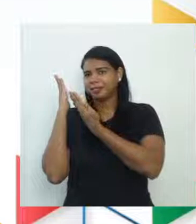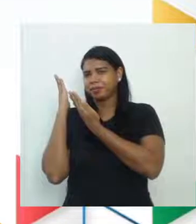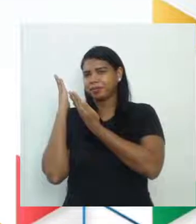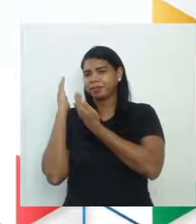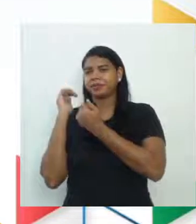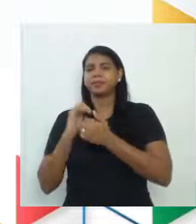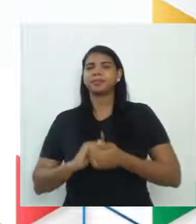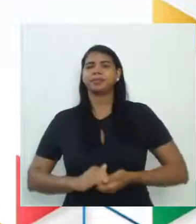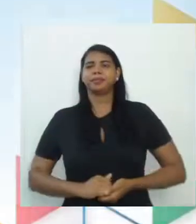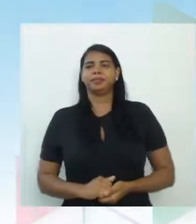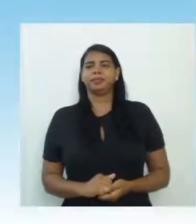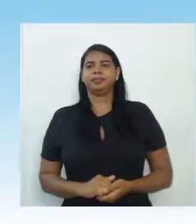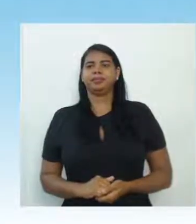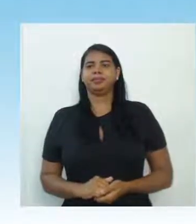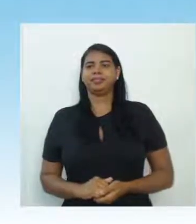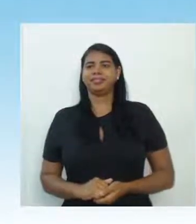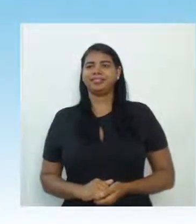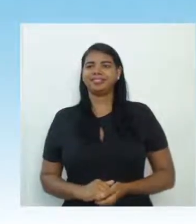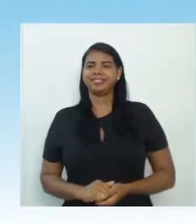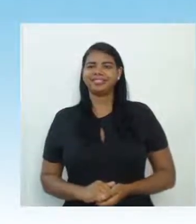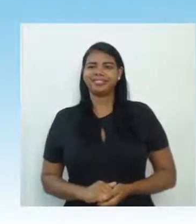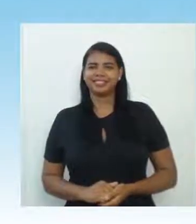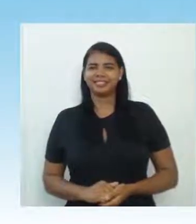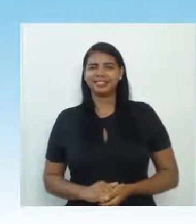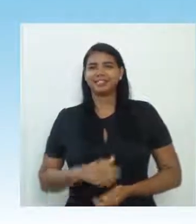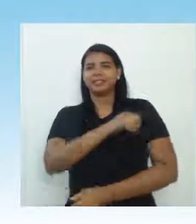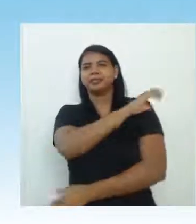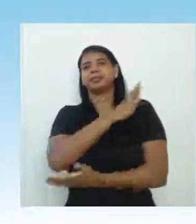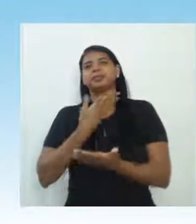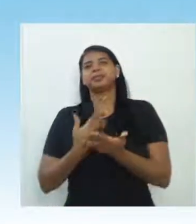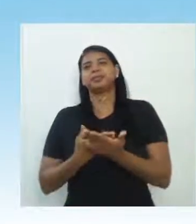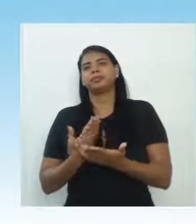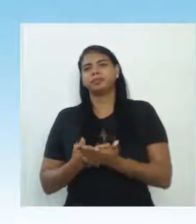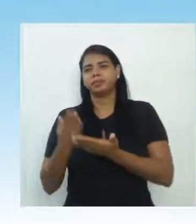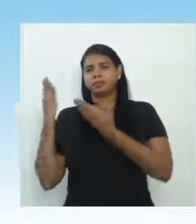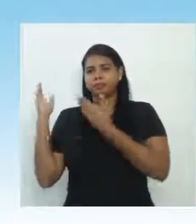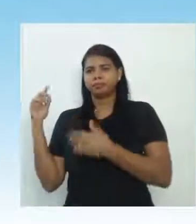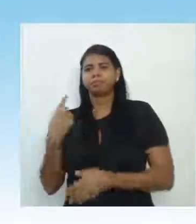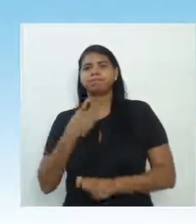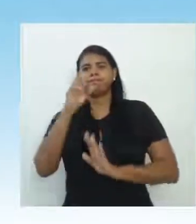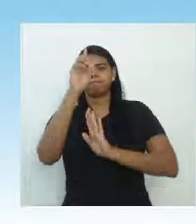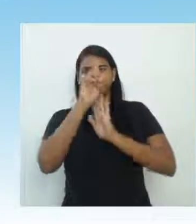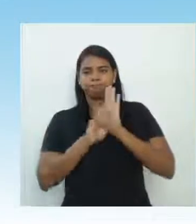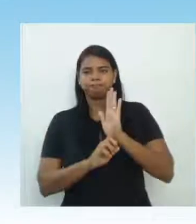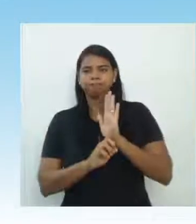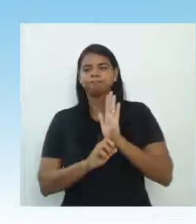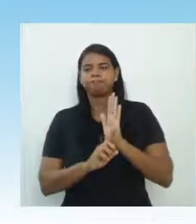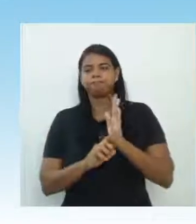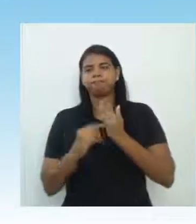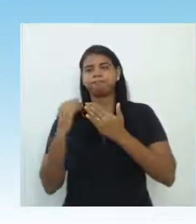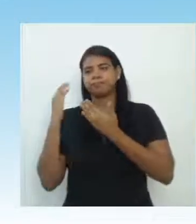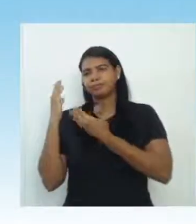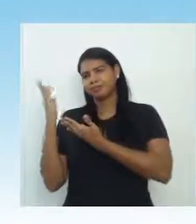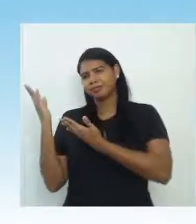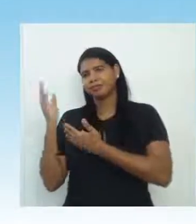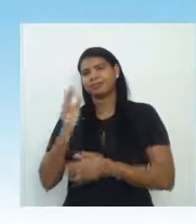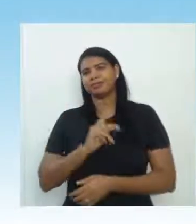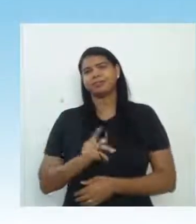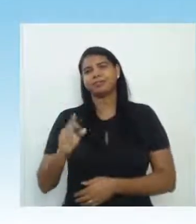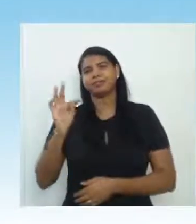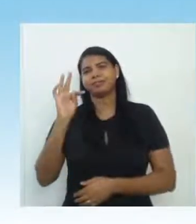É dela, estudante, é dela, de onde emana os nossos direitos e deveres, como a professora